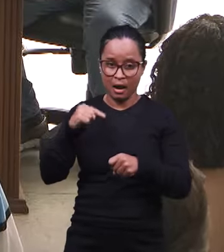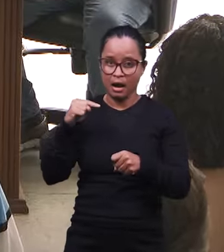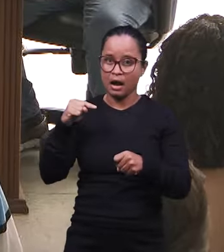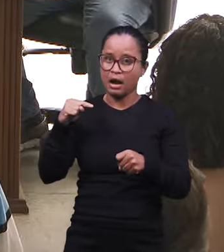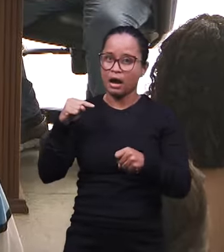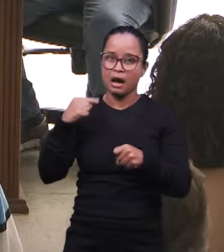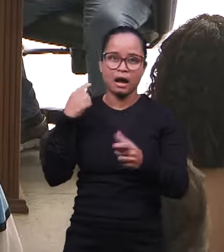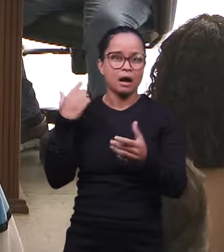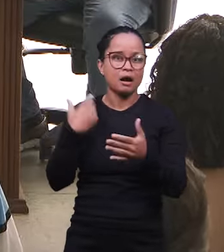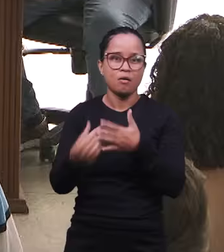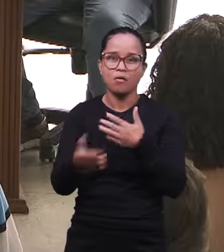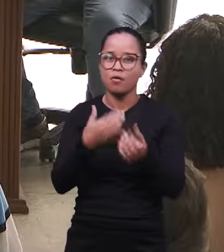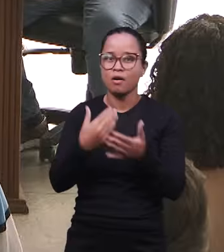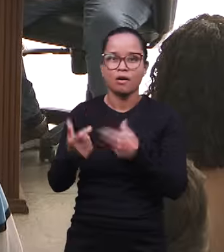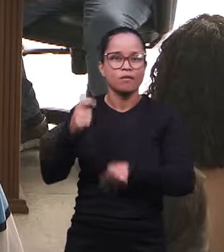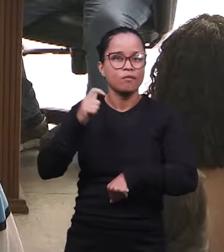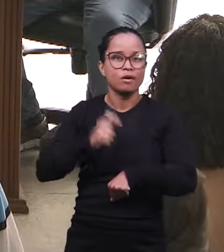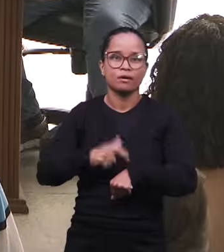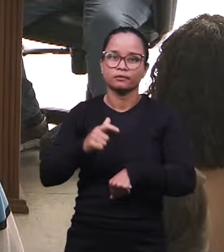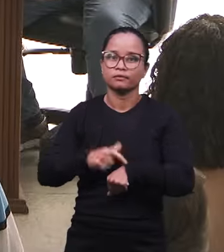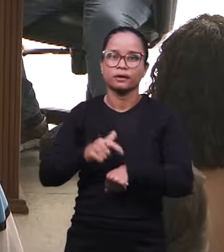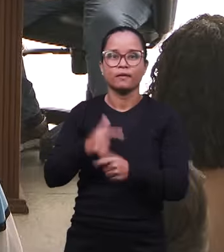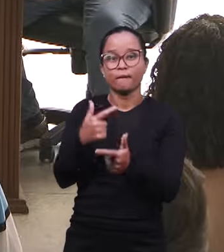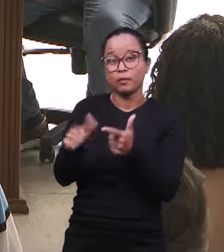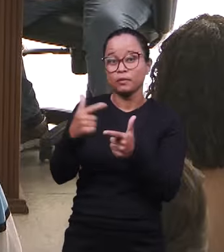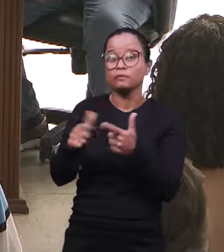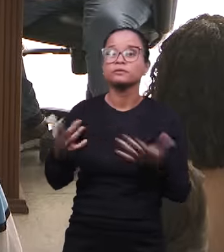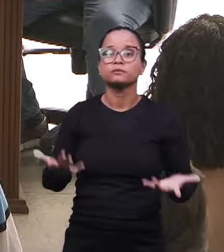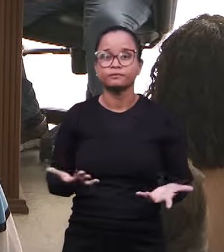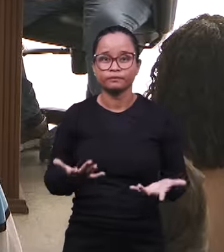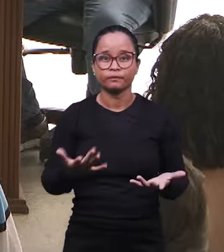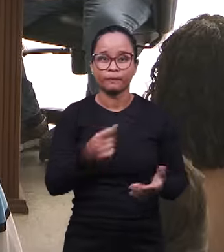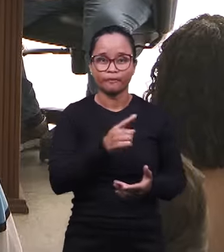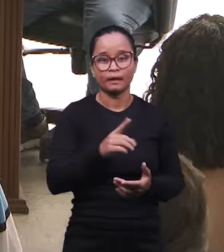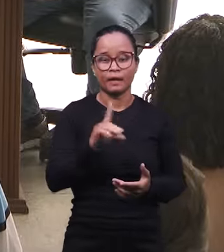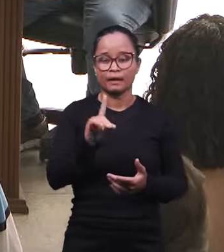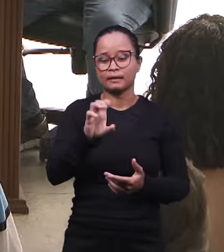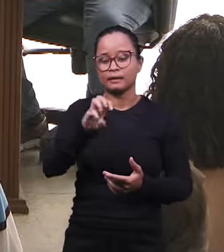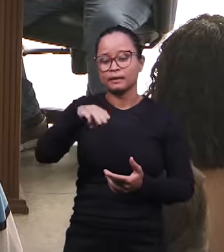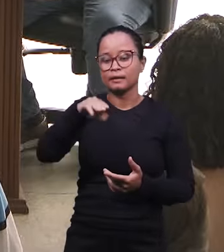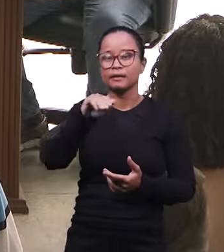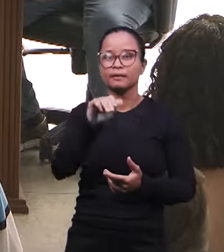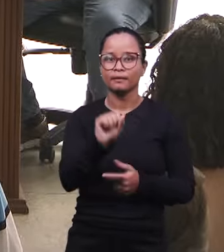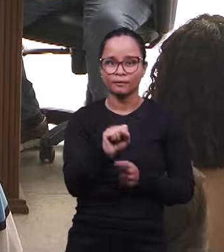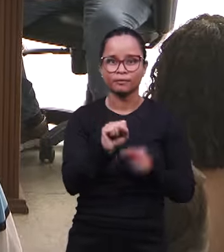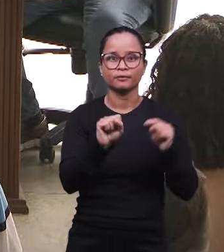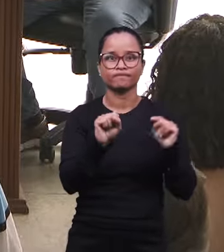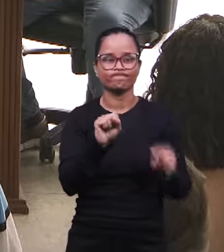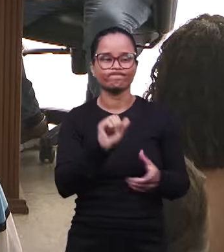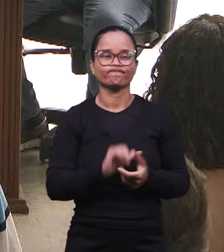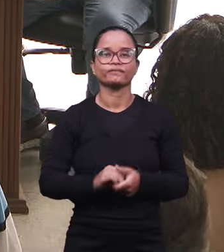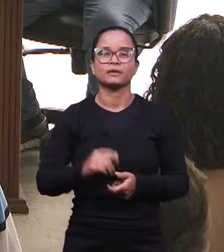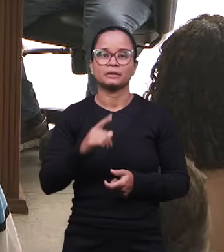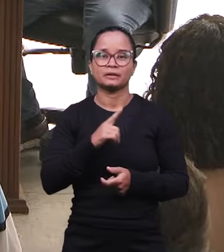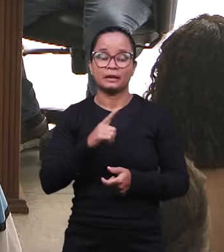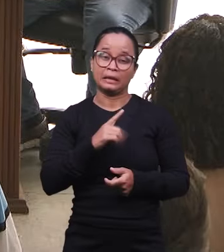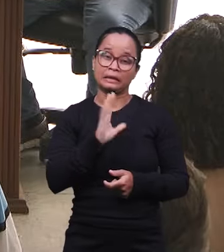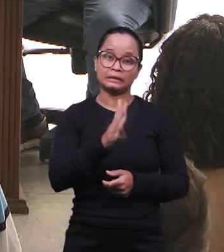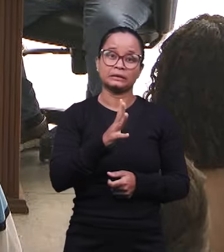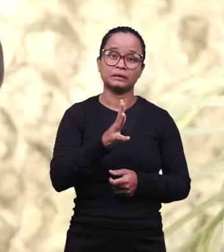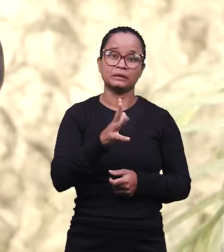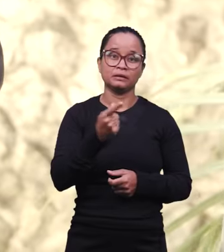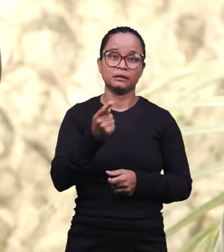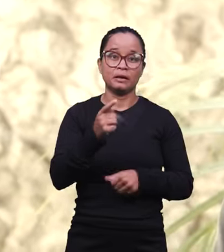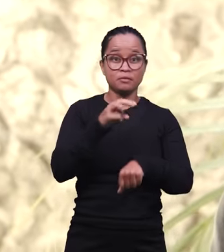momento acontecer um problema. Demas, por exemplo, era uma pessoa que tinha já um ministério, mas amou o presente século. Então